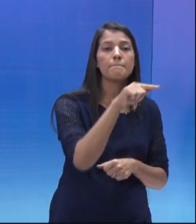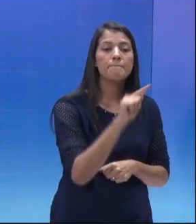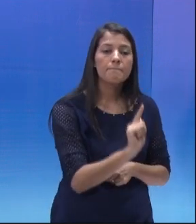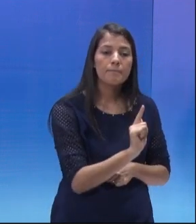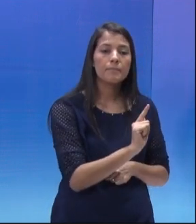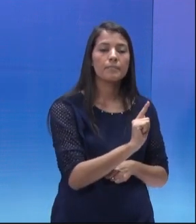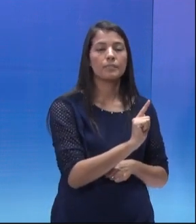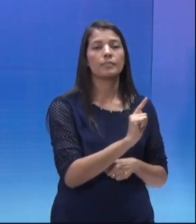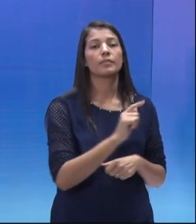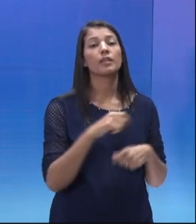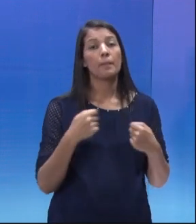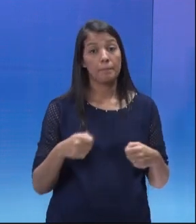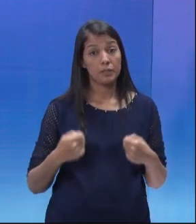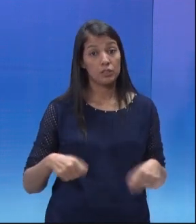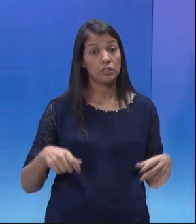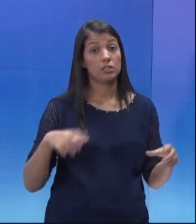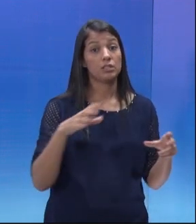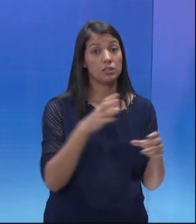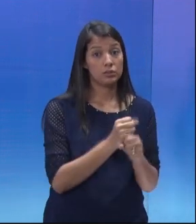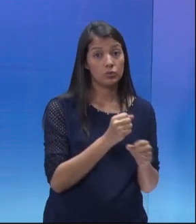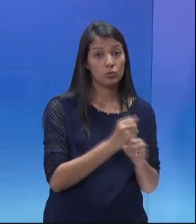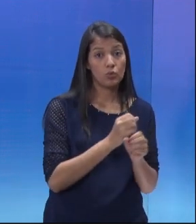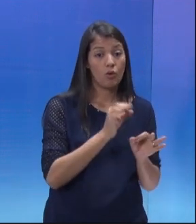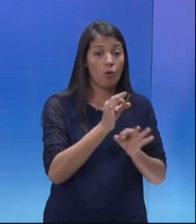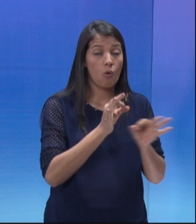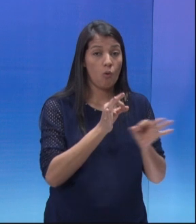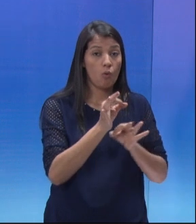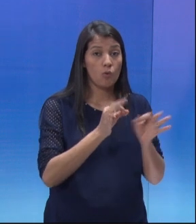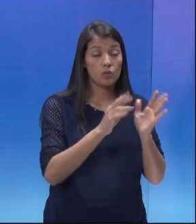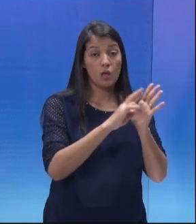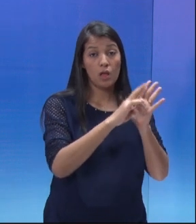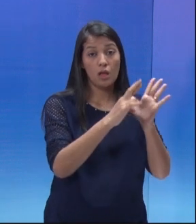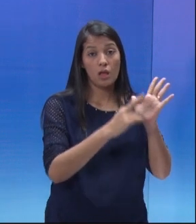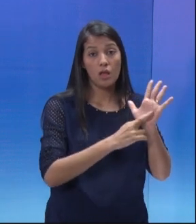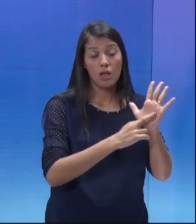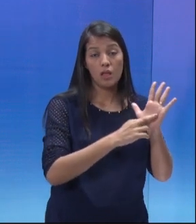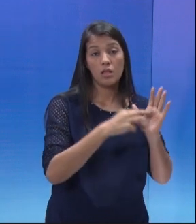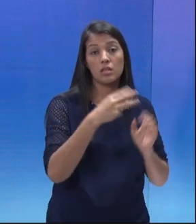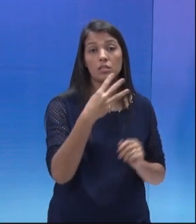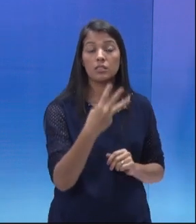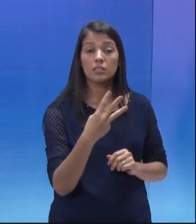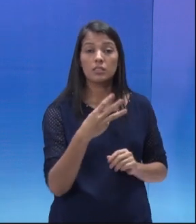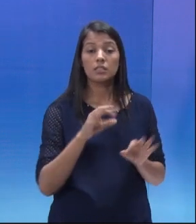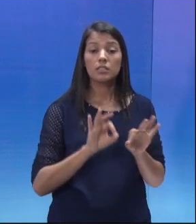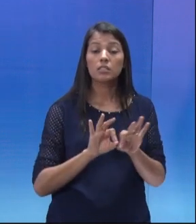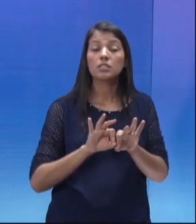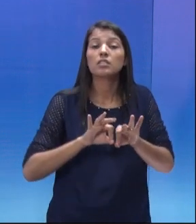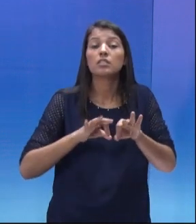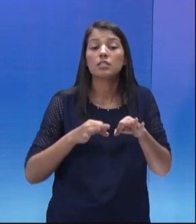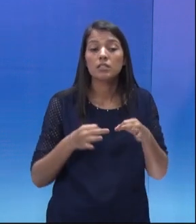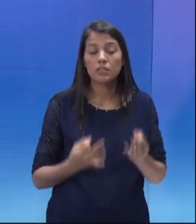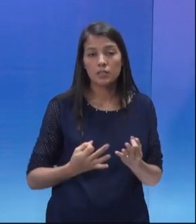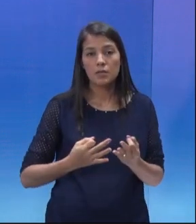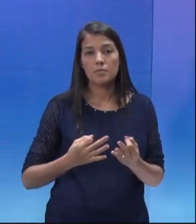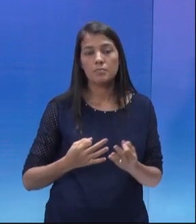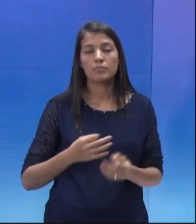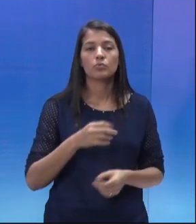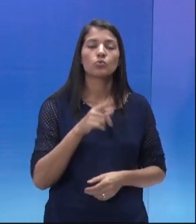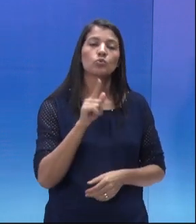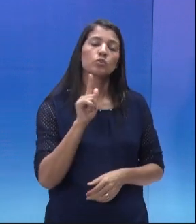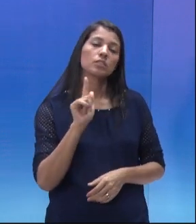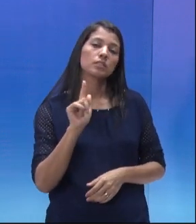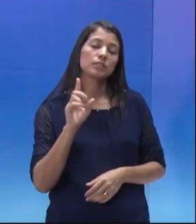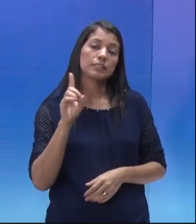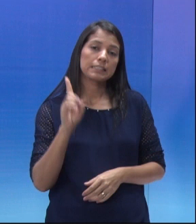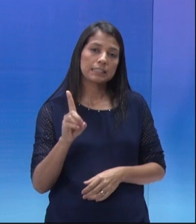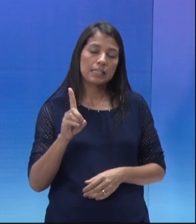uma regra de 3 simples. Nós vamos multiplicar cruzado, D vezes 1000 é igual a 200 vezes 70. D vezes